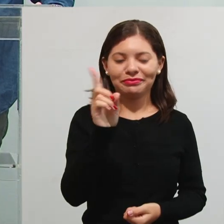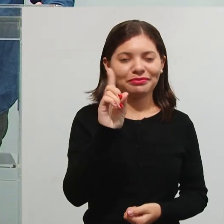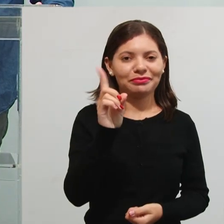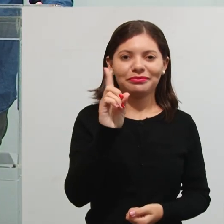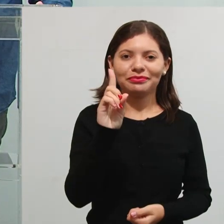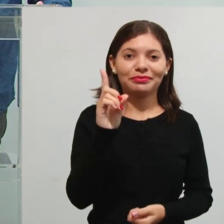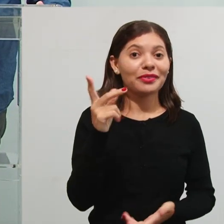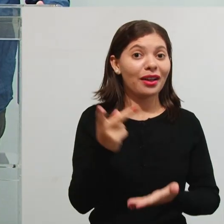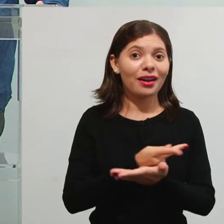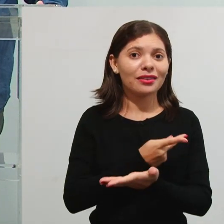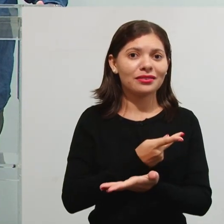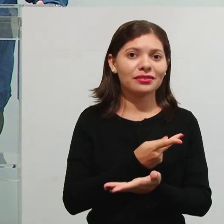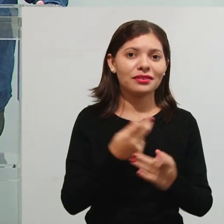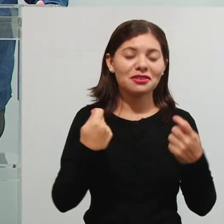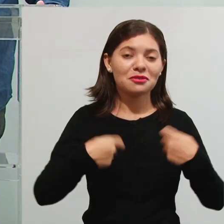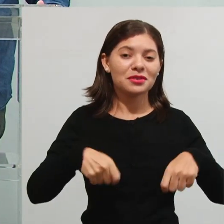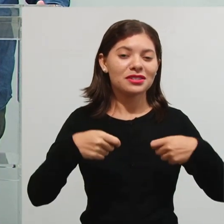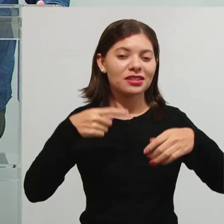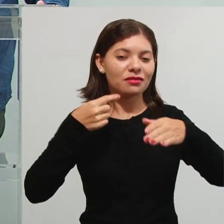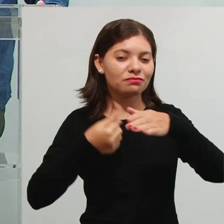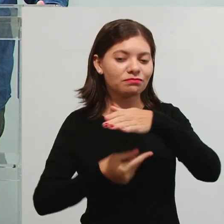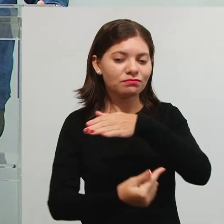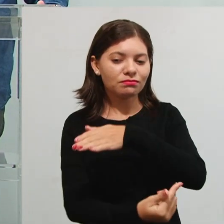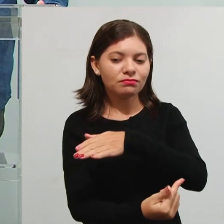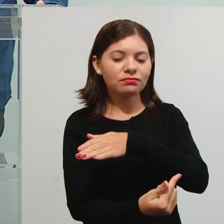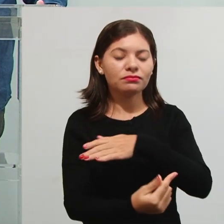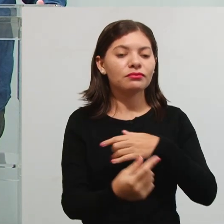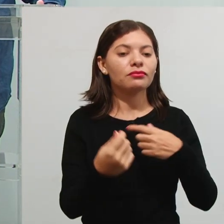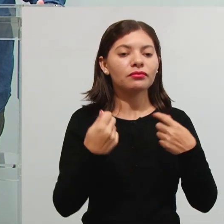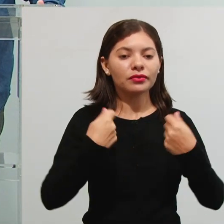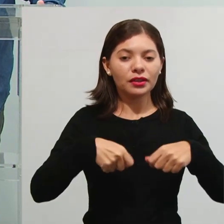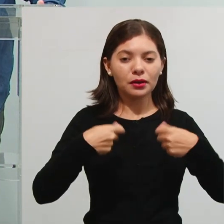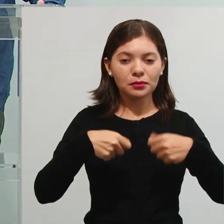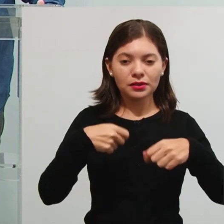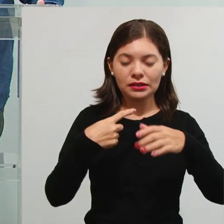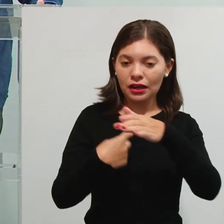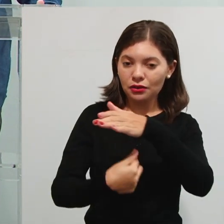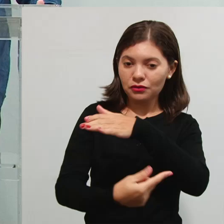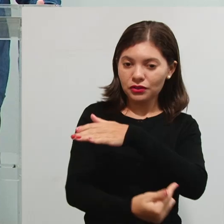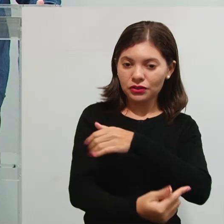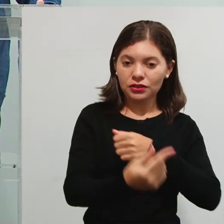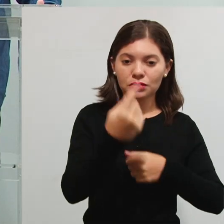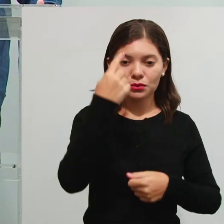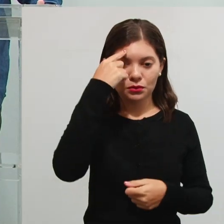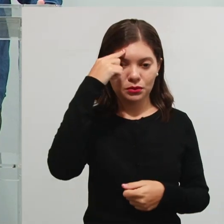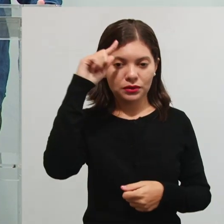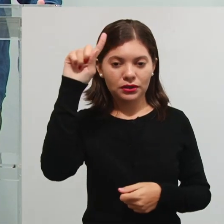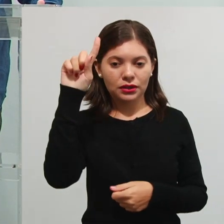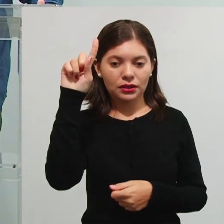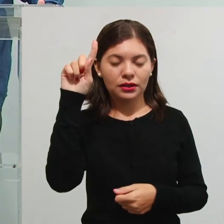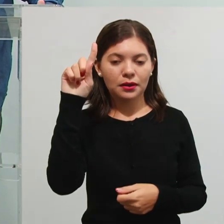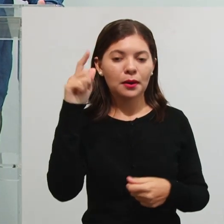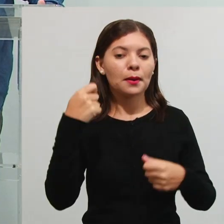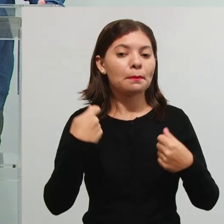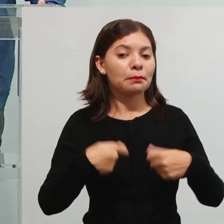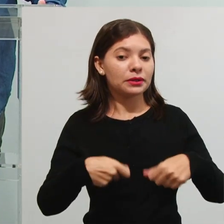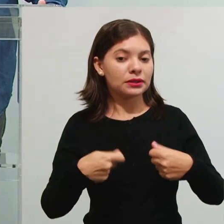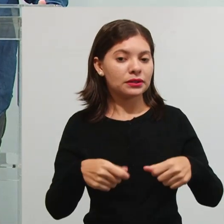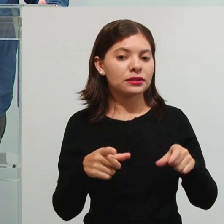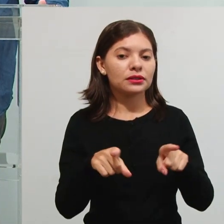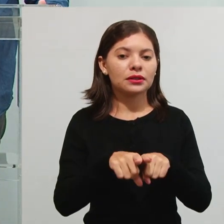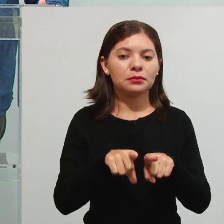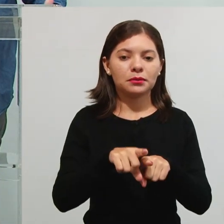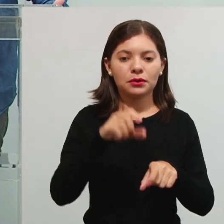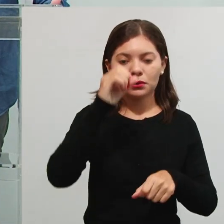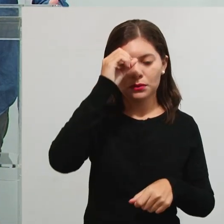Tá? Você precisa investir, você precisa investir nessa ideia, nesse negócio, mas você precisa ter o